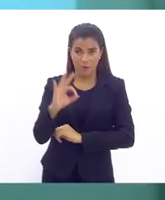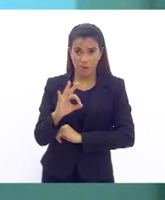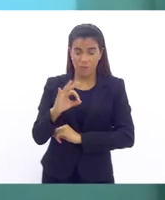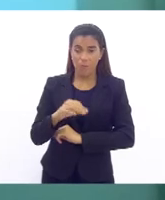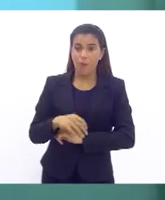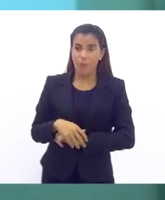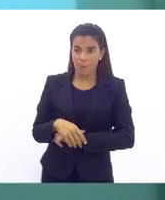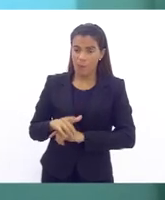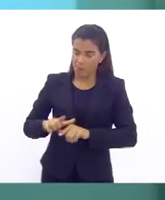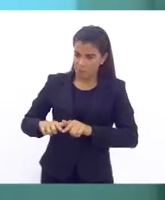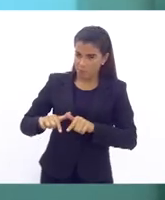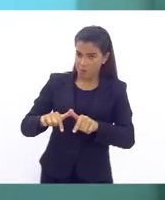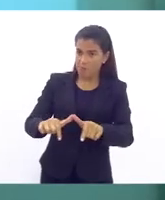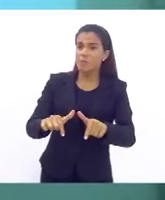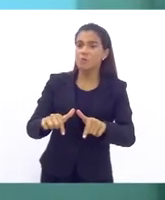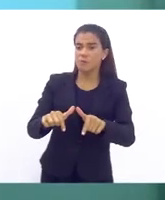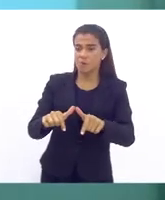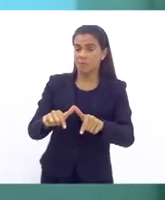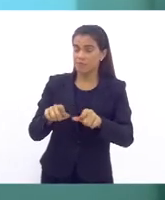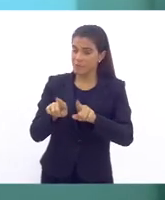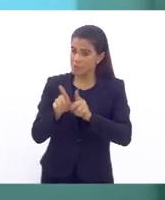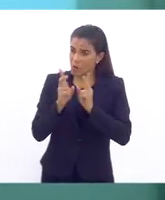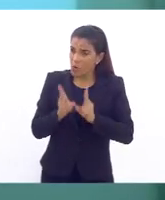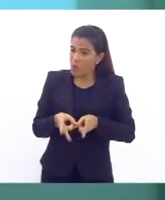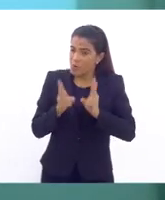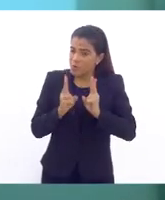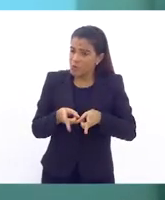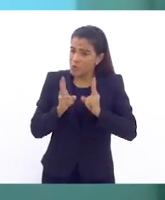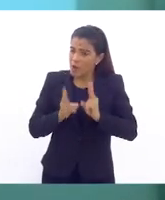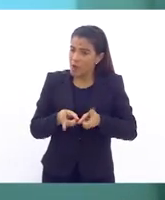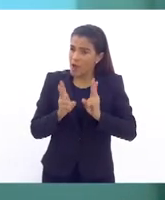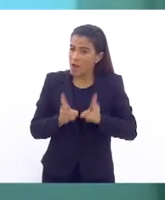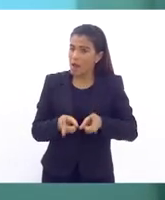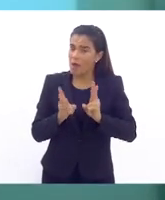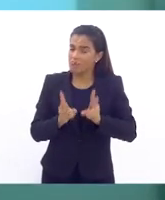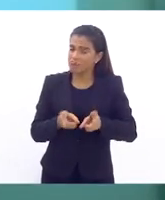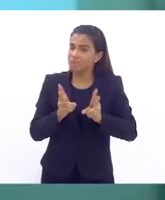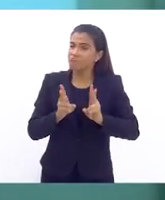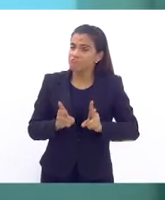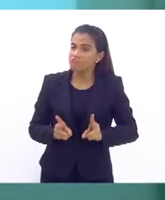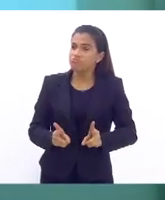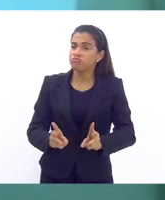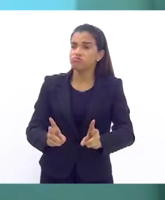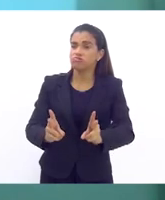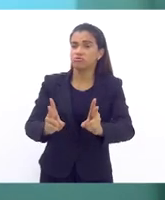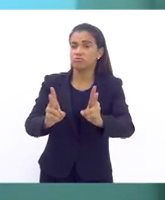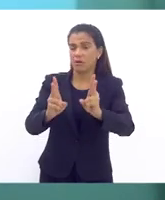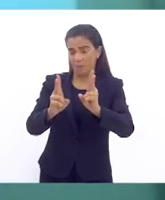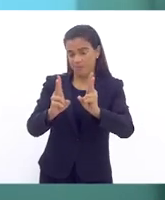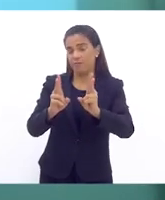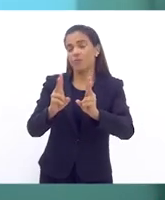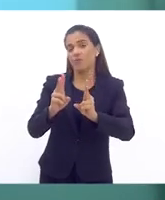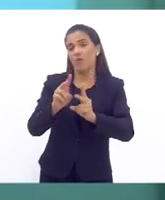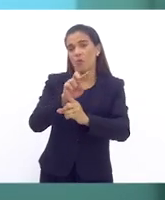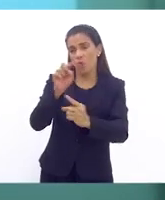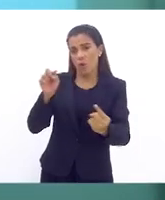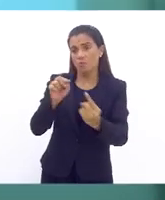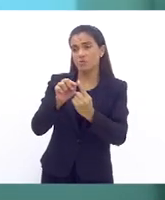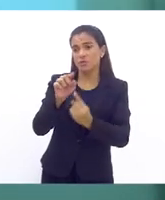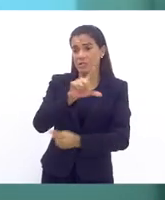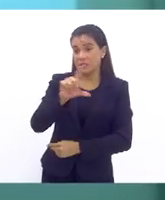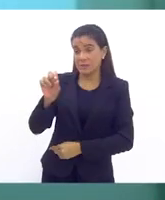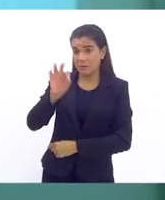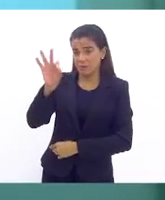de execução se seguirmos essa tendência a execução do fecan estará perto de 100%